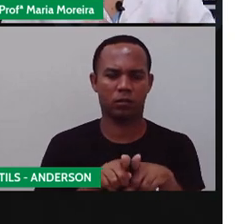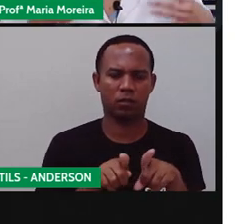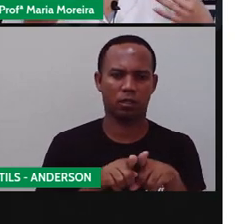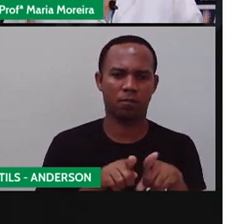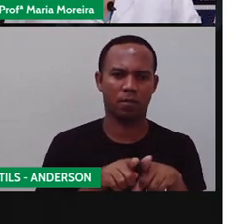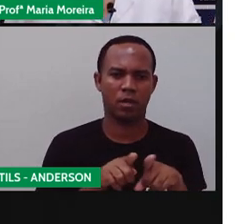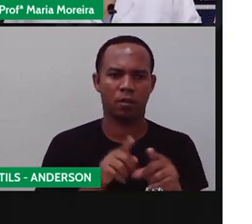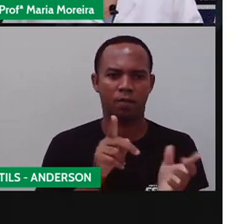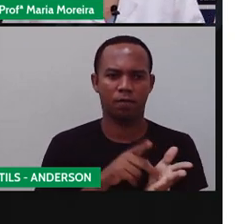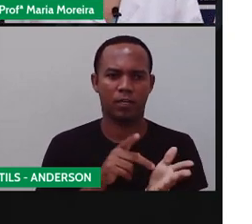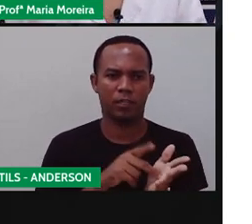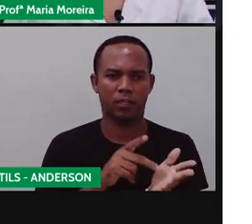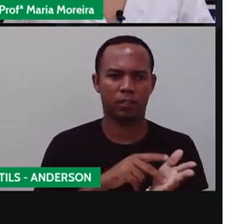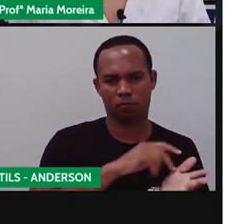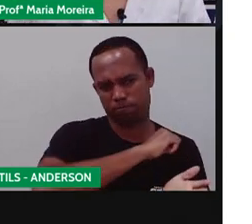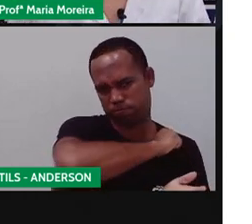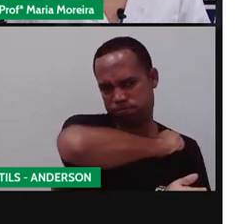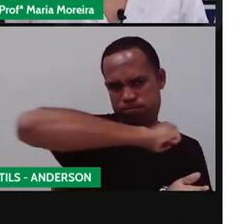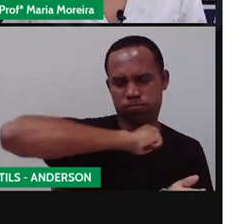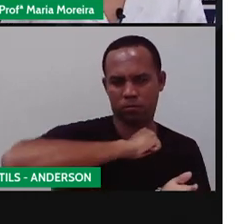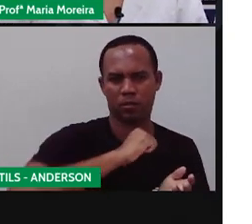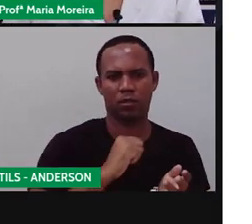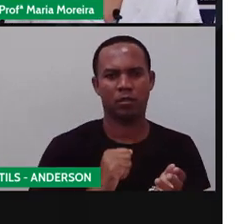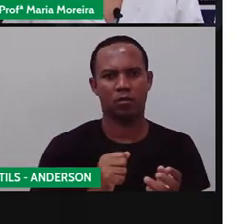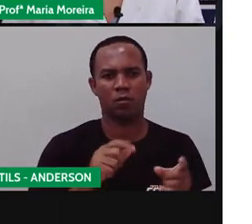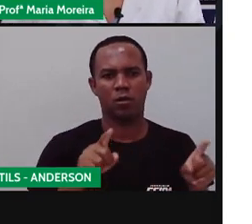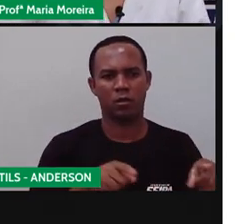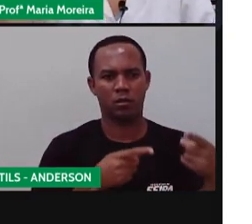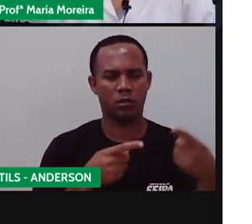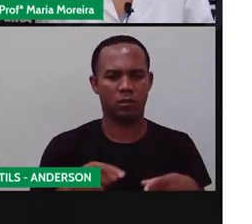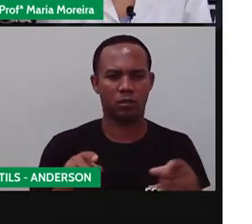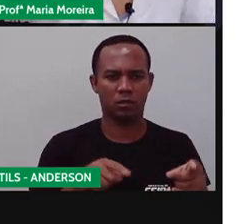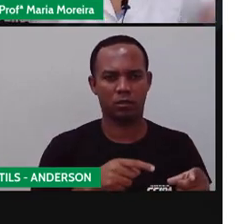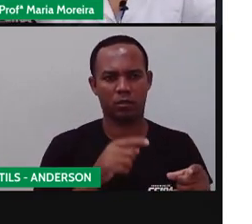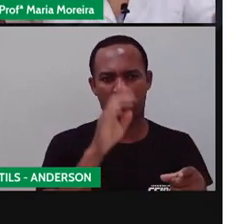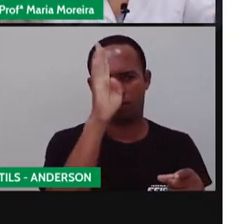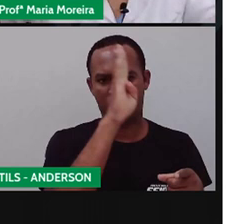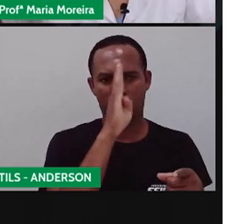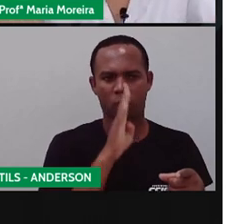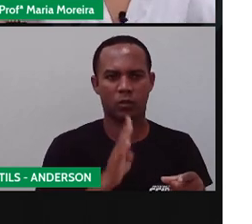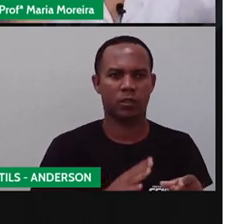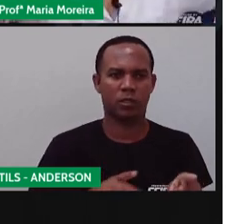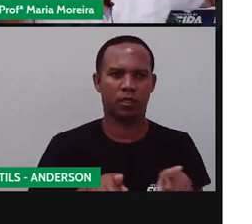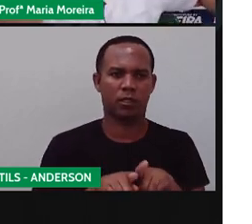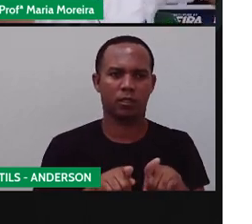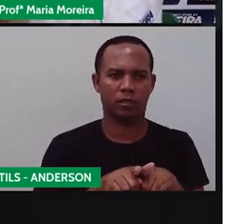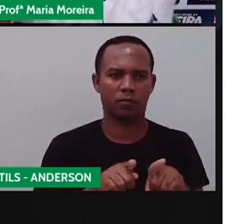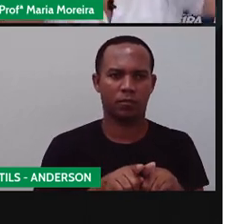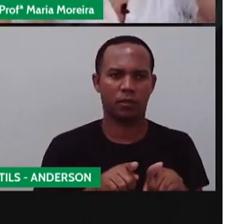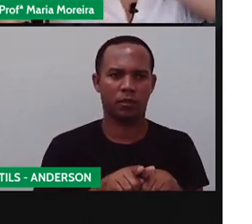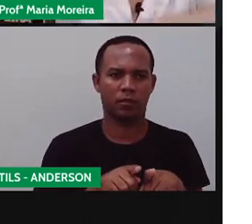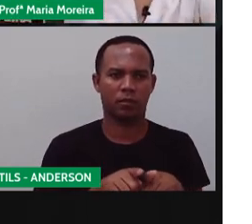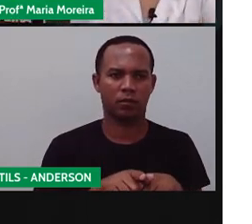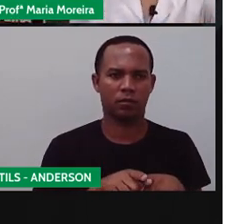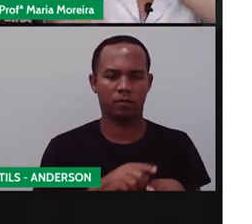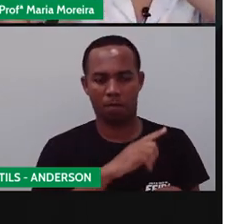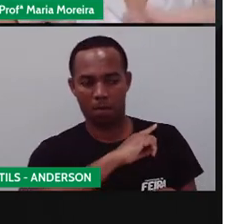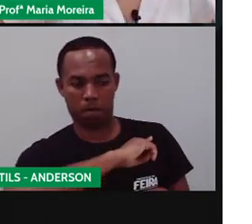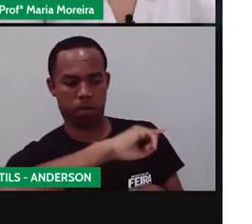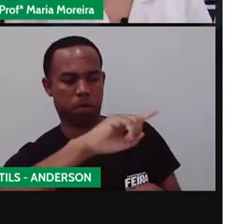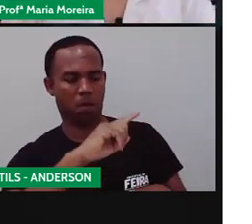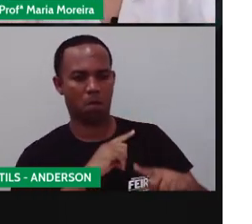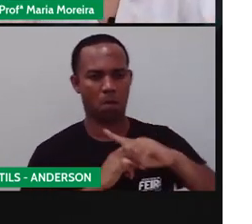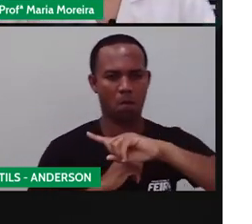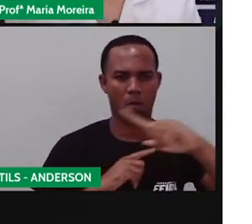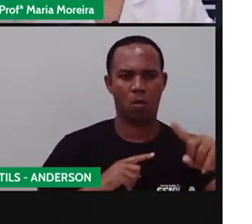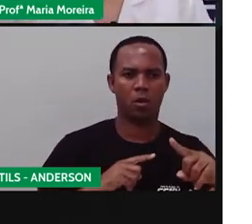se defendem, e aparam golpes no ritmo da música. Aí imagine só, tu tem que estar com bastão e ainda tá, ó, se defendendo e lutando